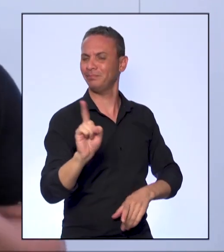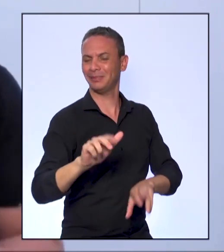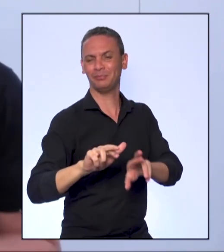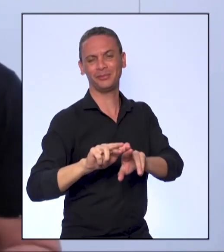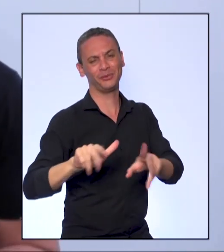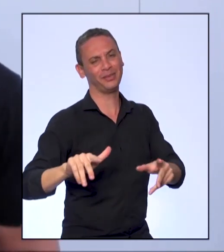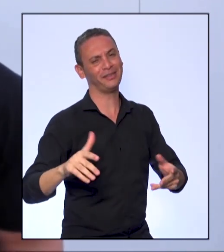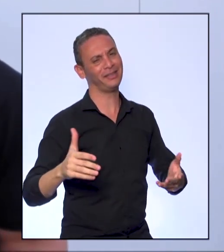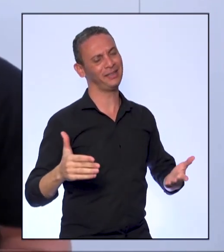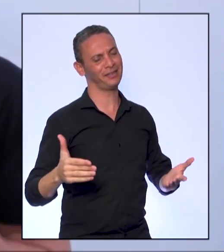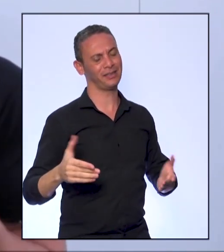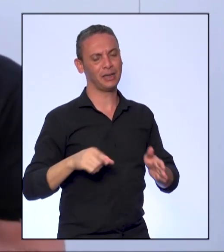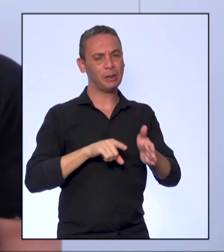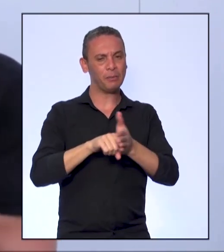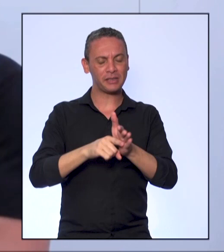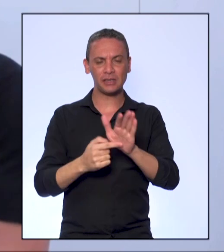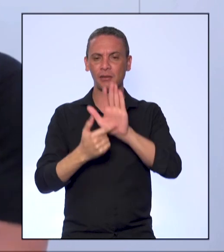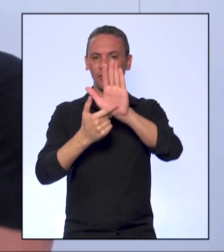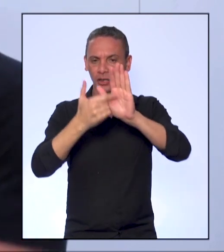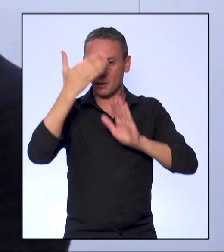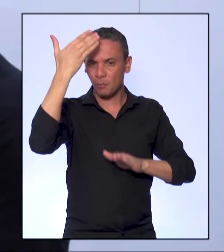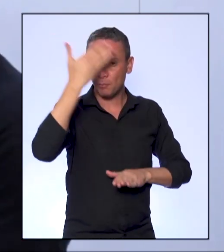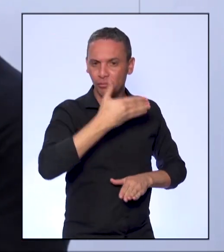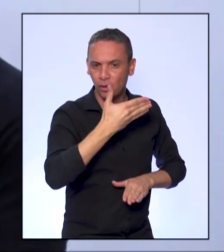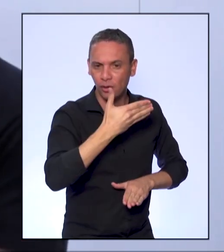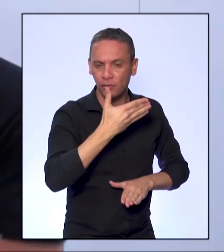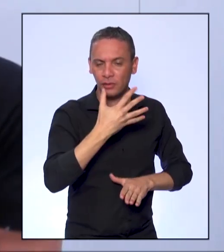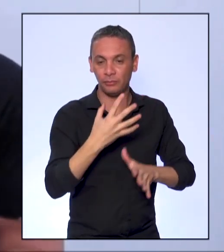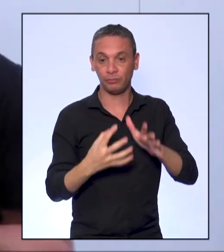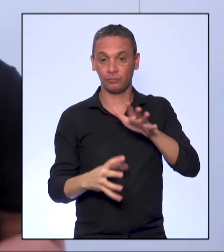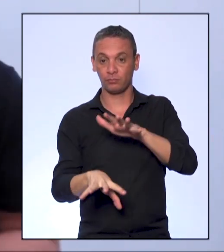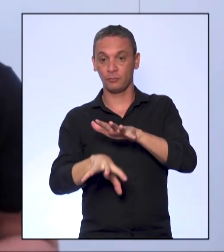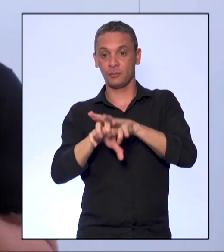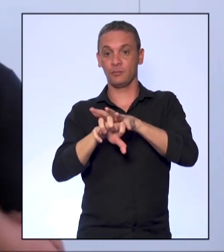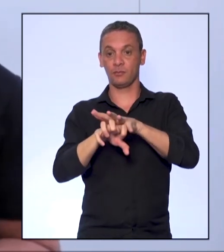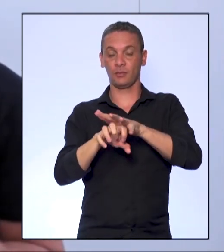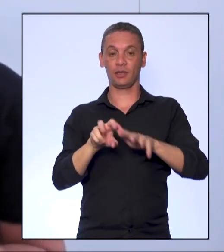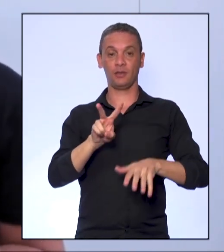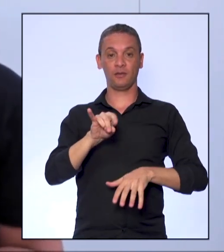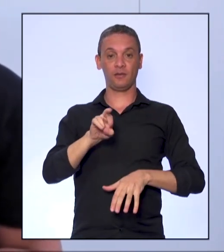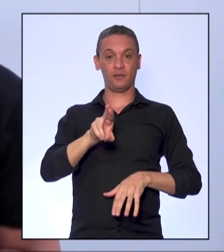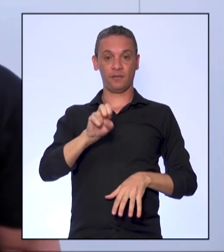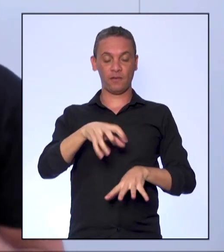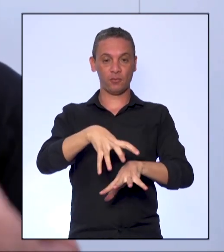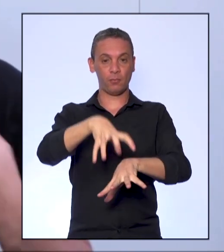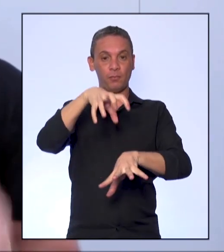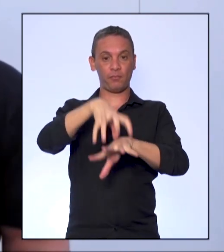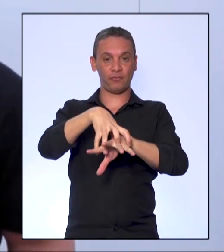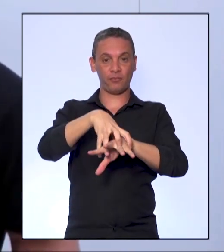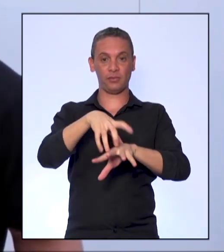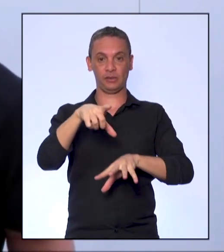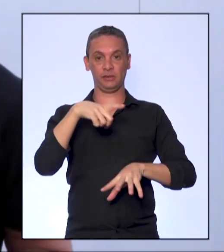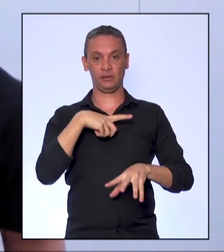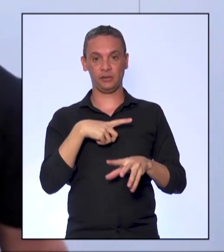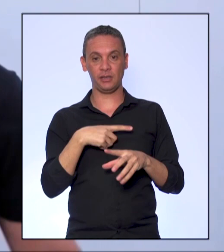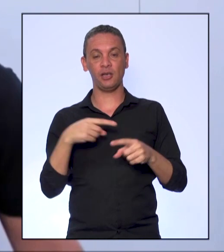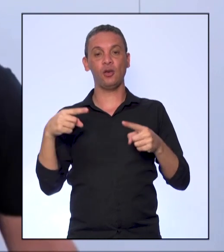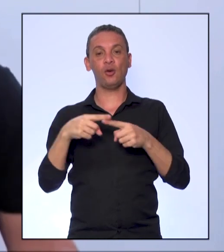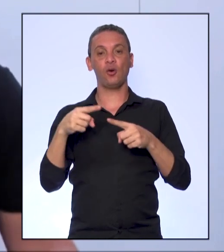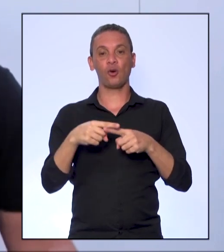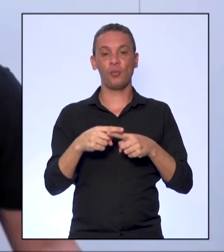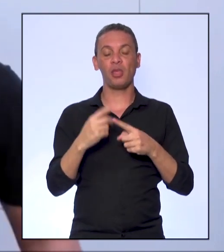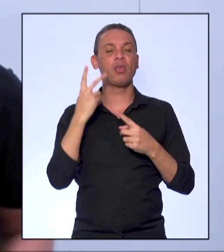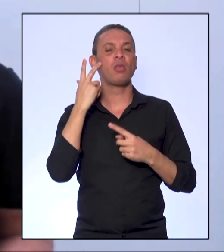que comprovou já que foi esse receptor de membrana para dar certinho nas nossas células, para entrar na célula, foi um processo de